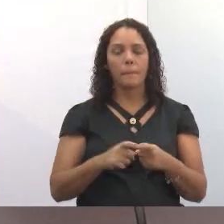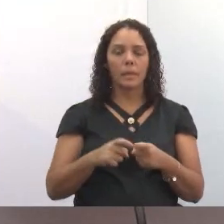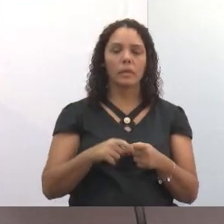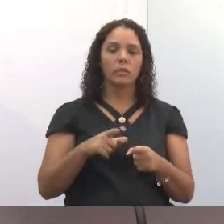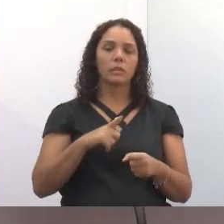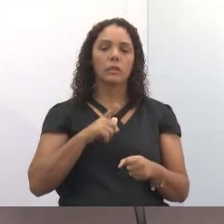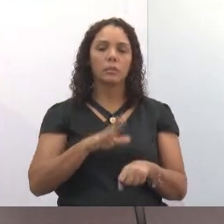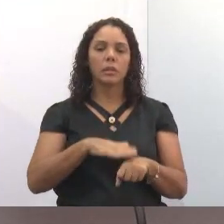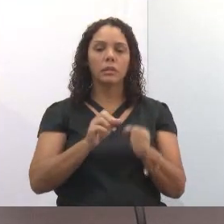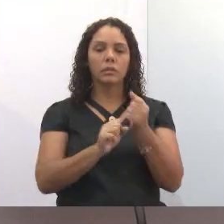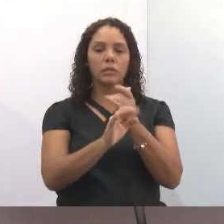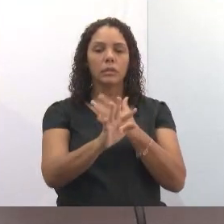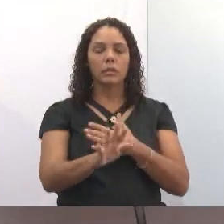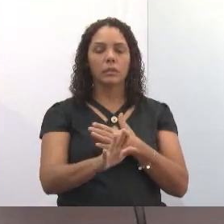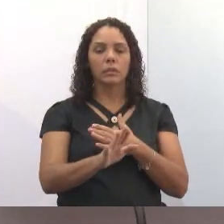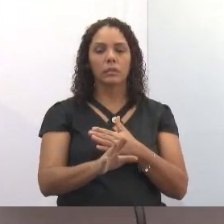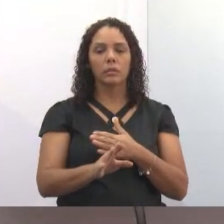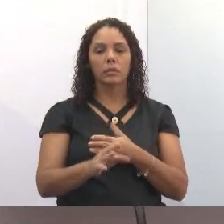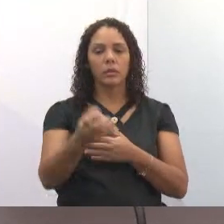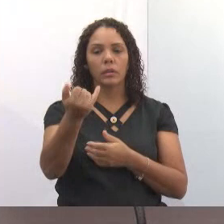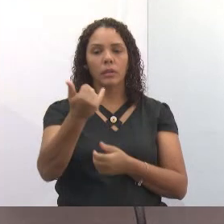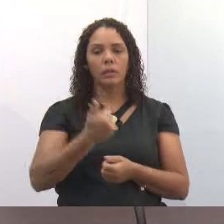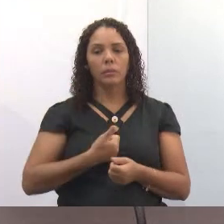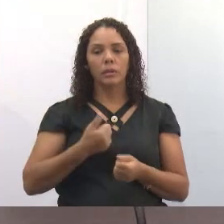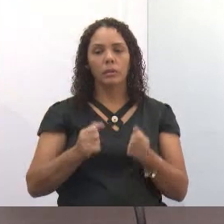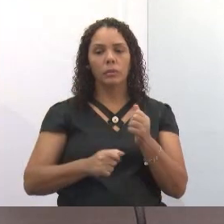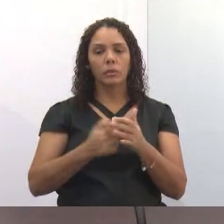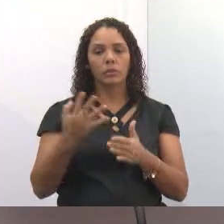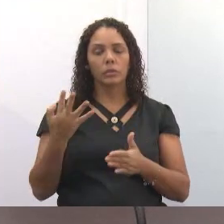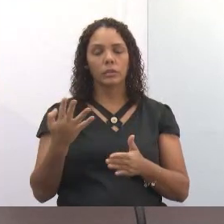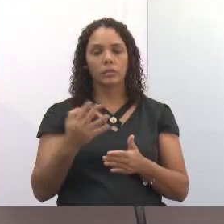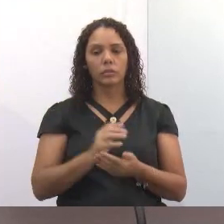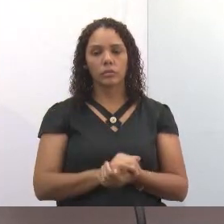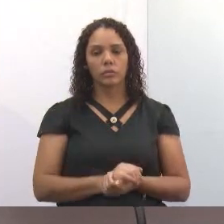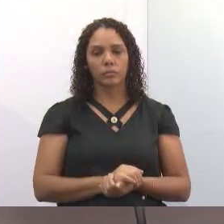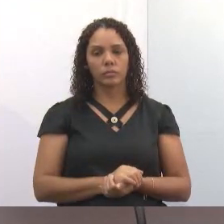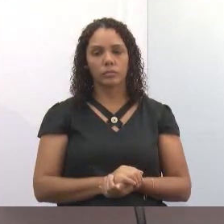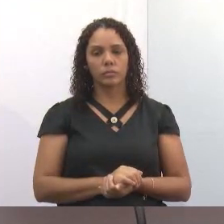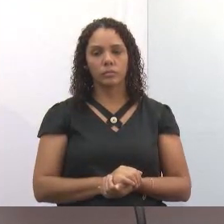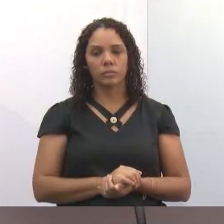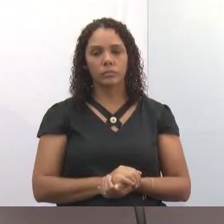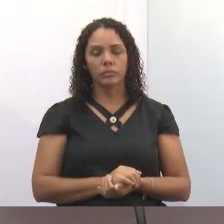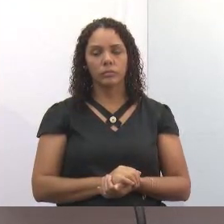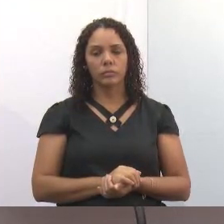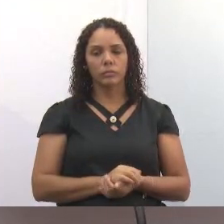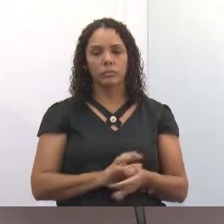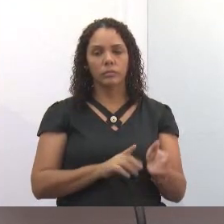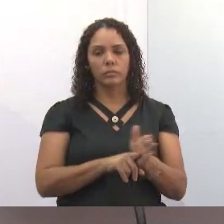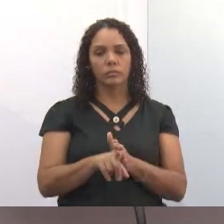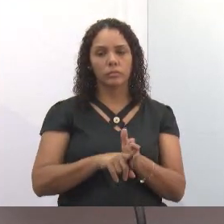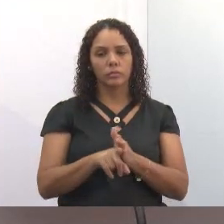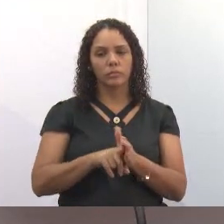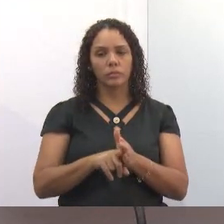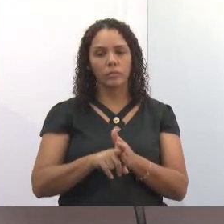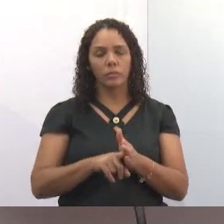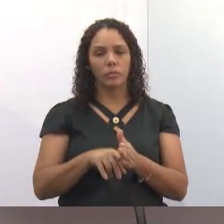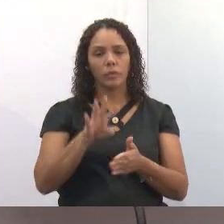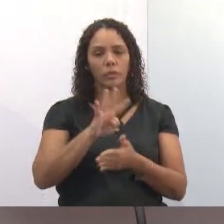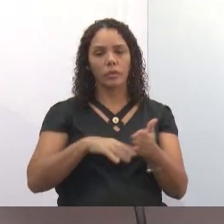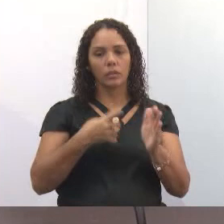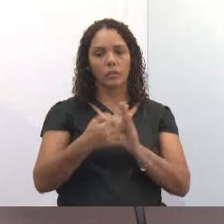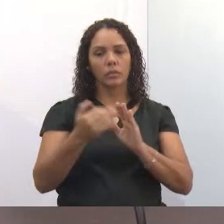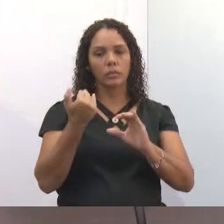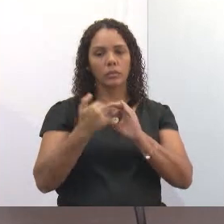Informar a quantidade em números e por especialidade. Levantamento discriminado na planilha em